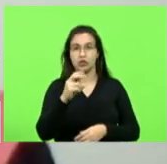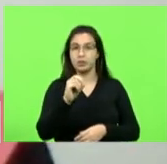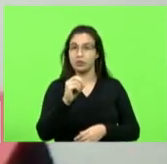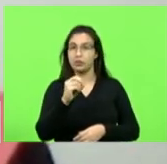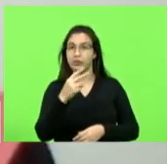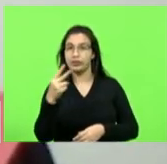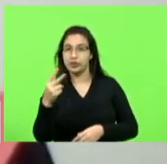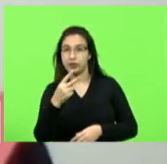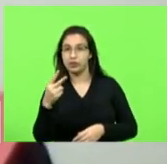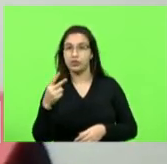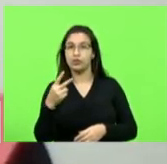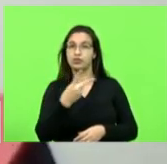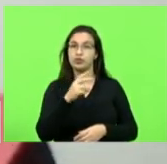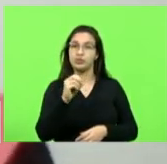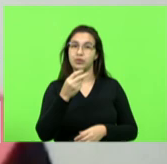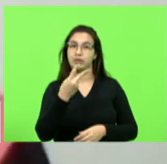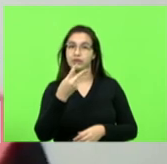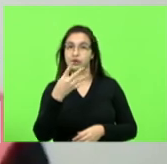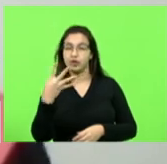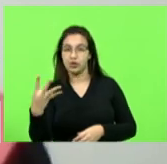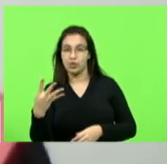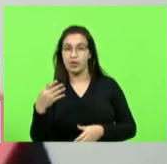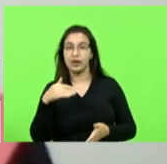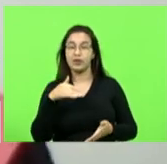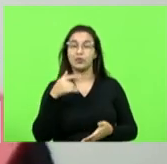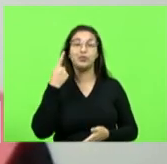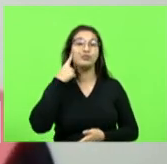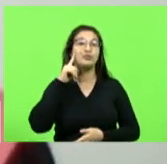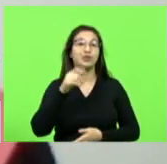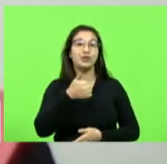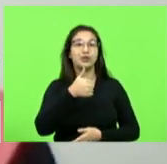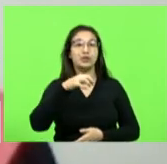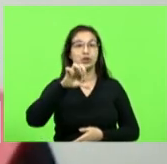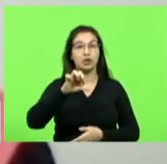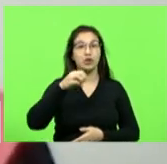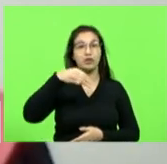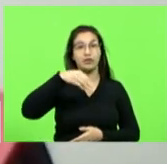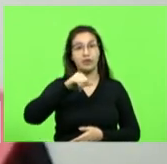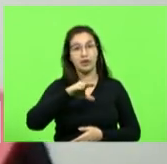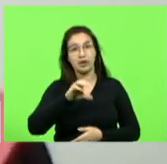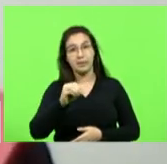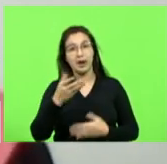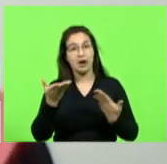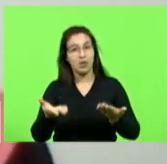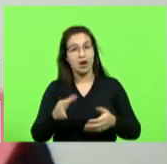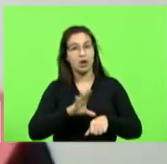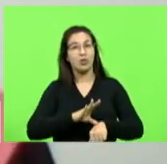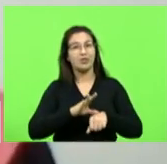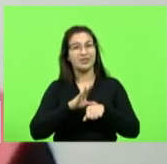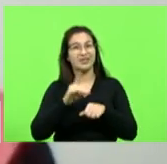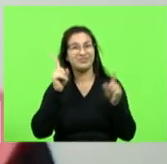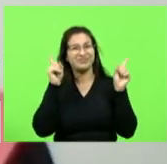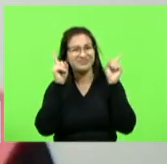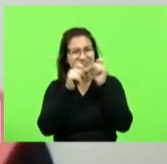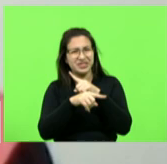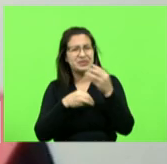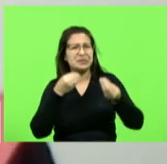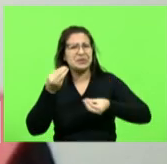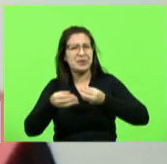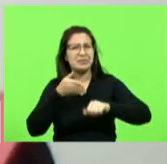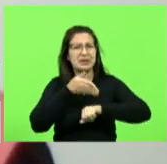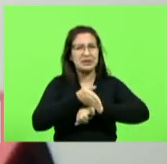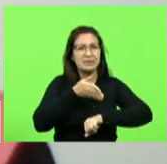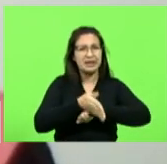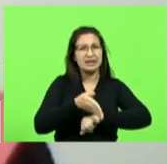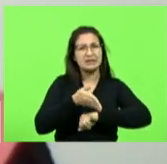2022-2024, empossada no último dia 19 de maio, esse conselho teve dificuldades para participar com